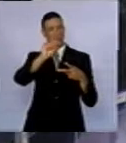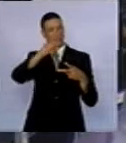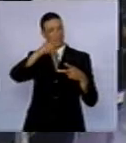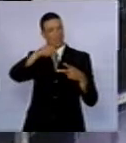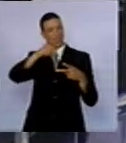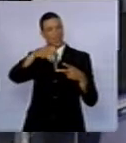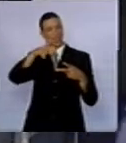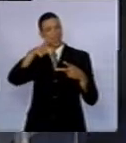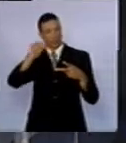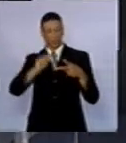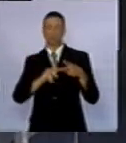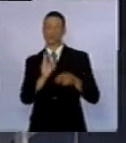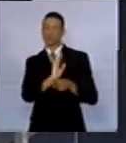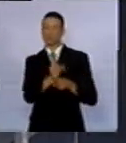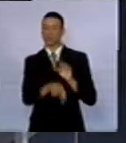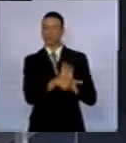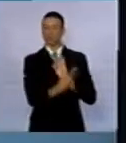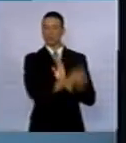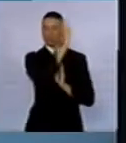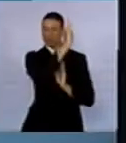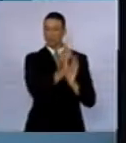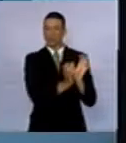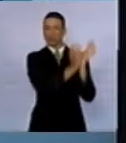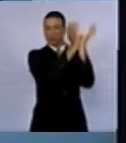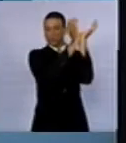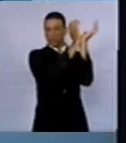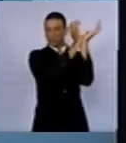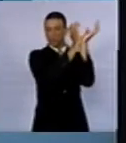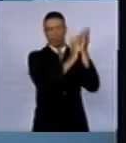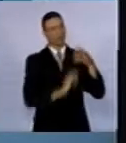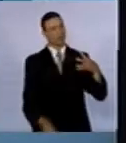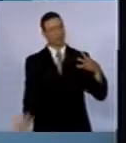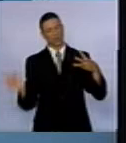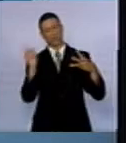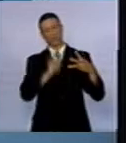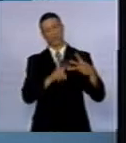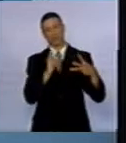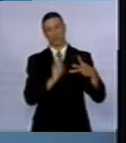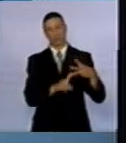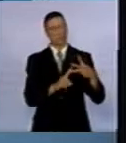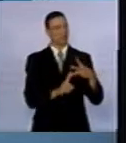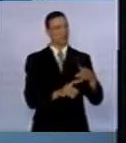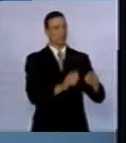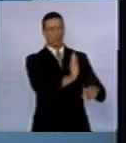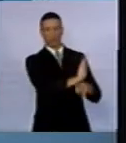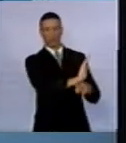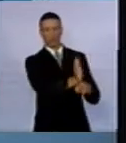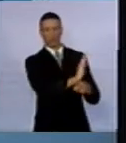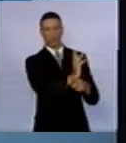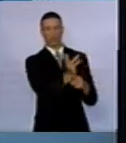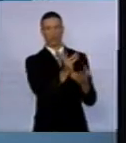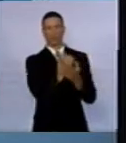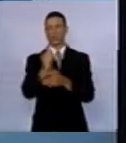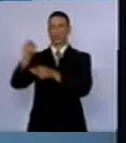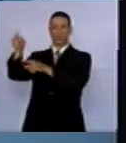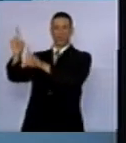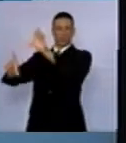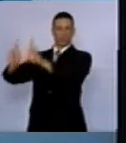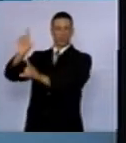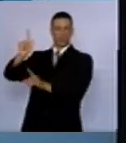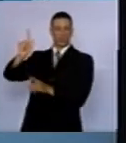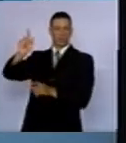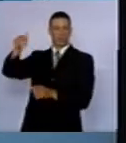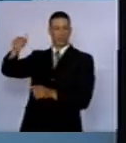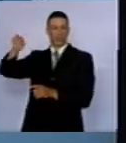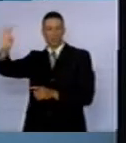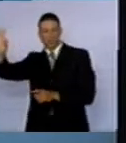APCA. FDP, exibida na HBO. Sessão de Terapia, um sucesso no canal GNT. Meu